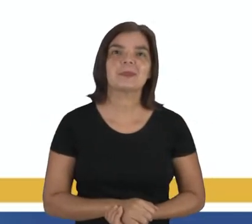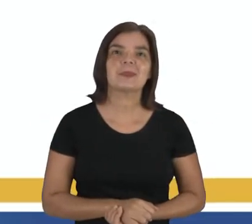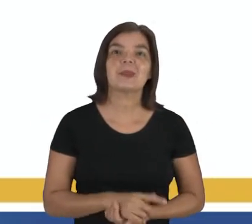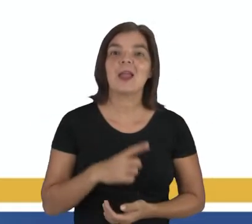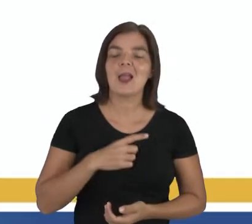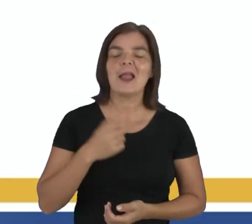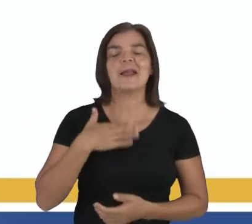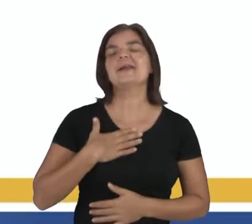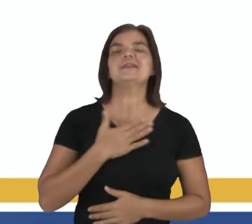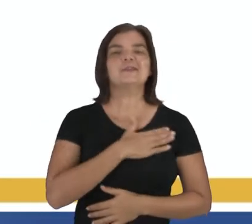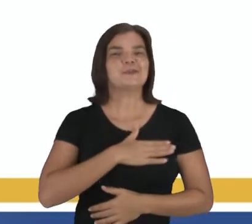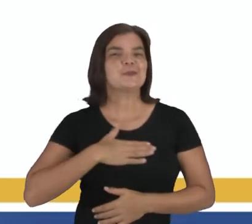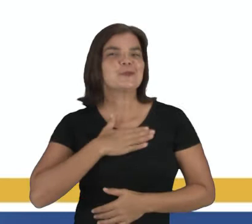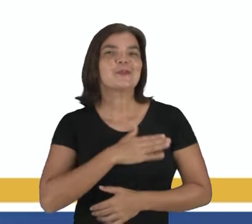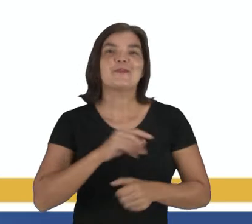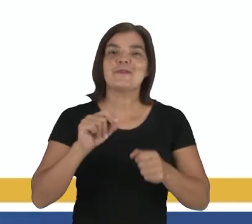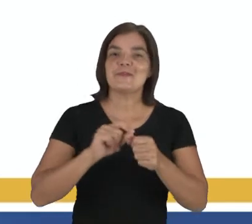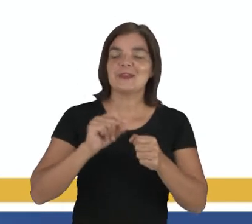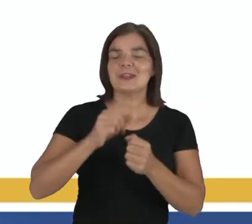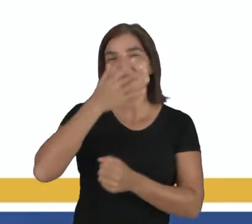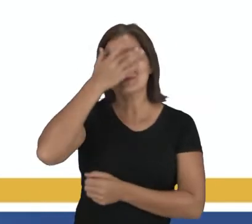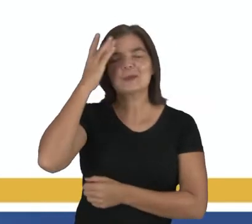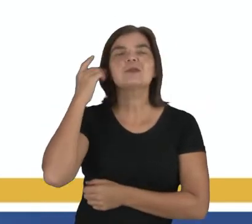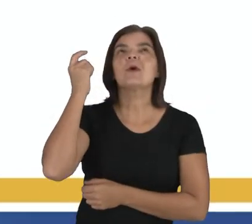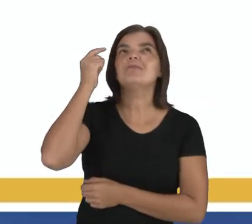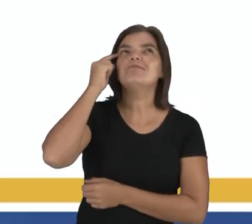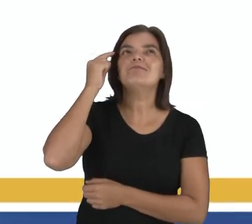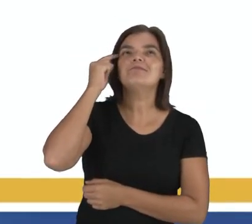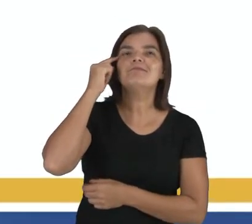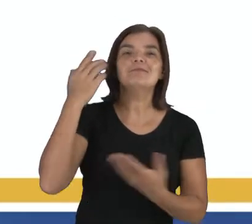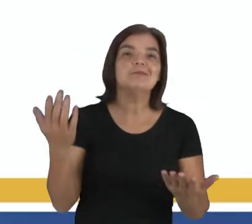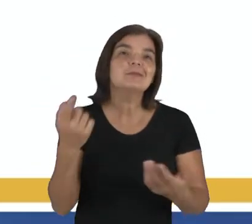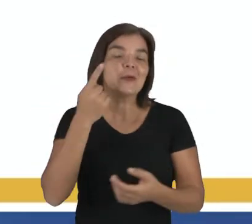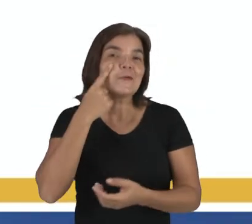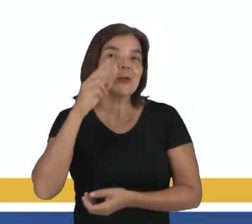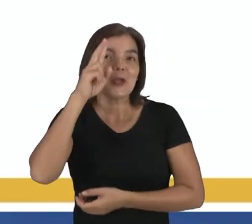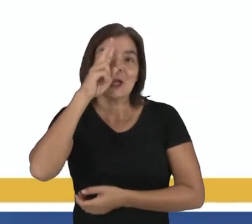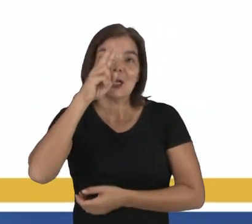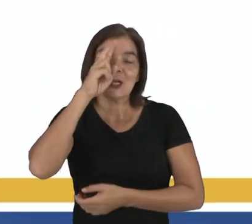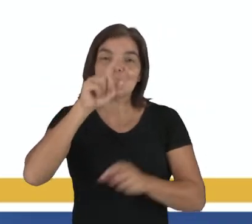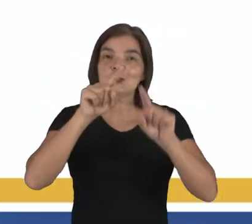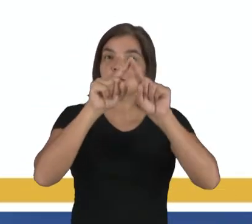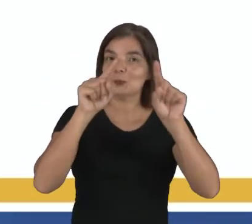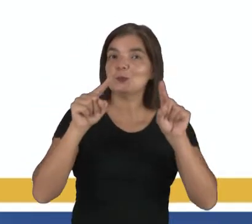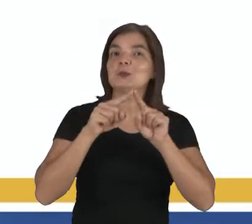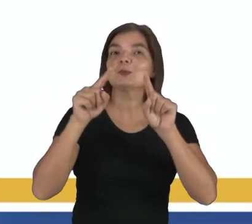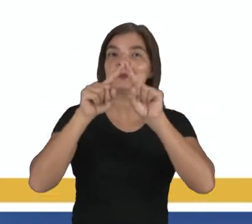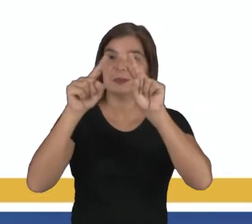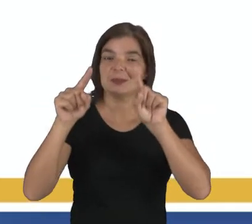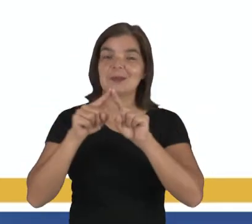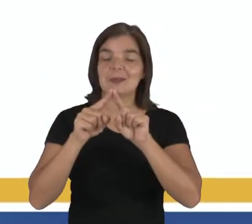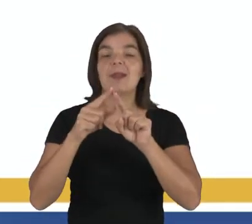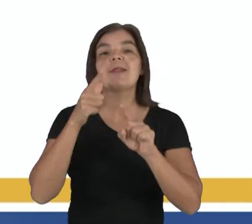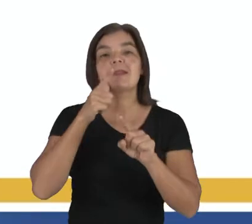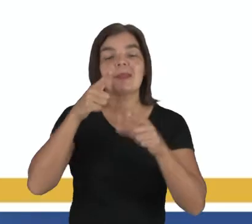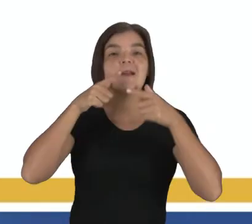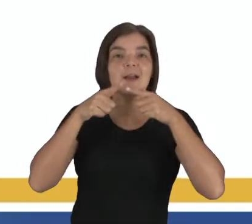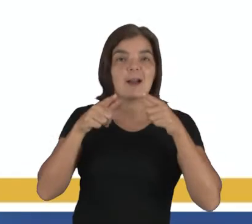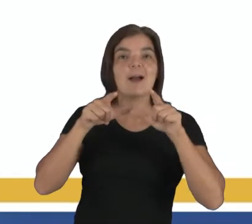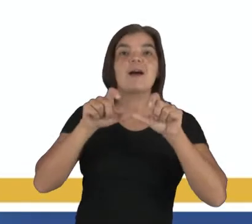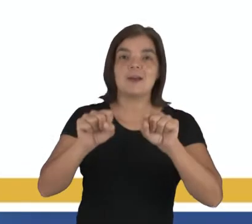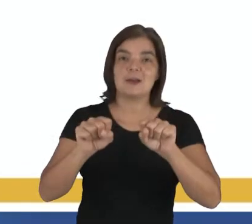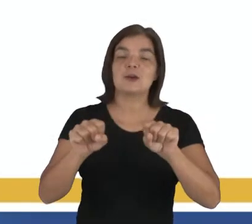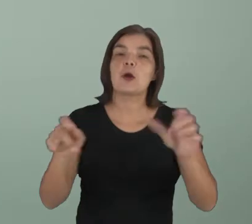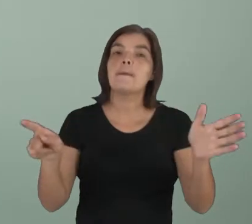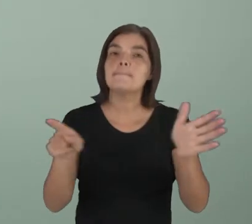É divertir, fazer, refletir. Veja que as histórias em quadrinhos, elas trazem uma linguagem que é